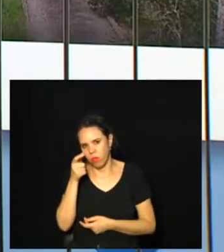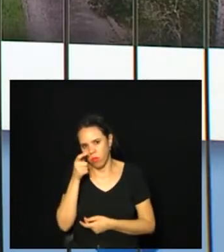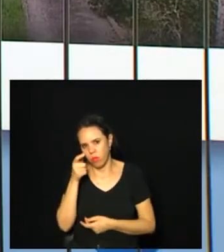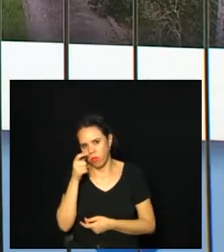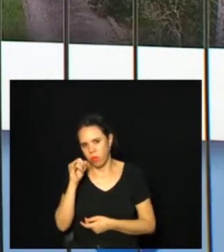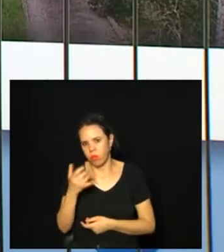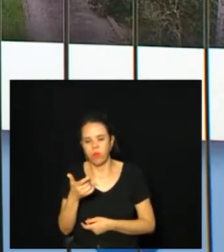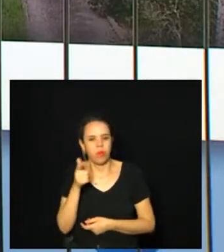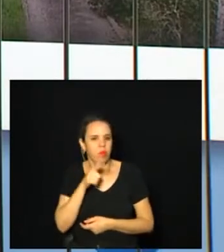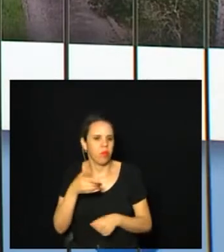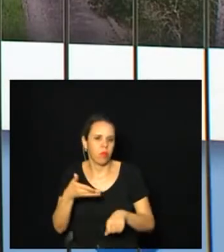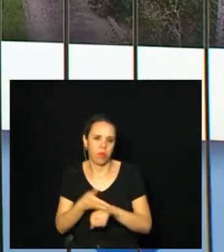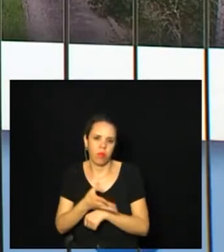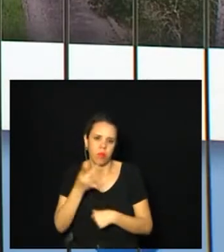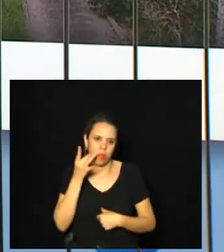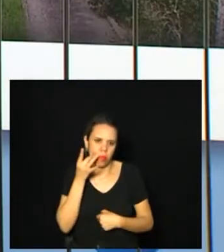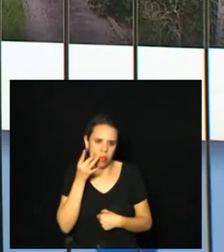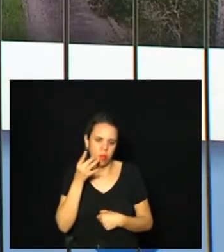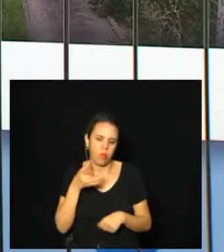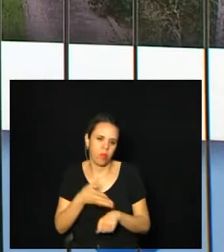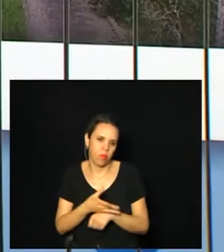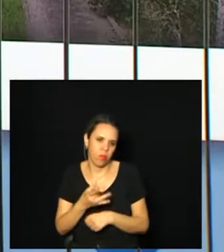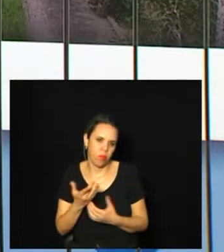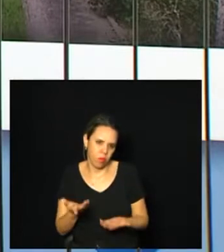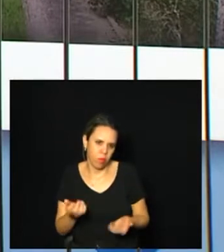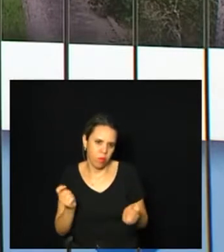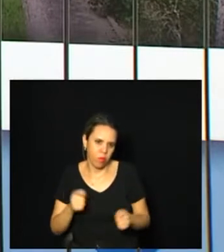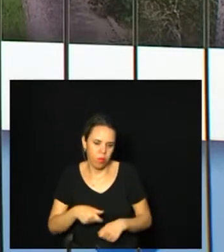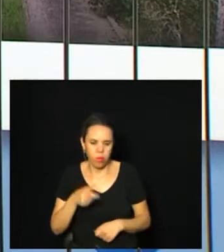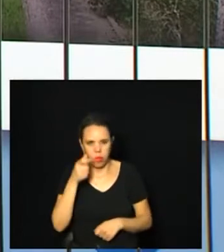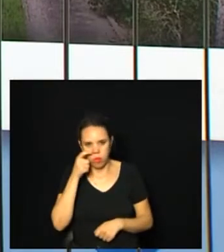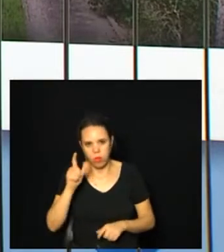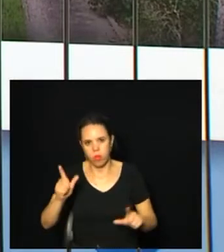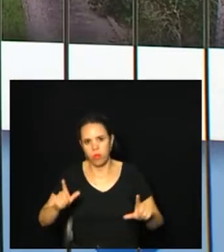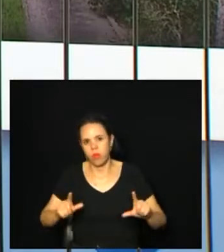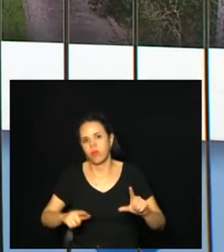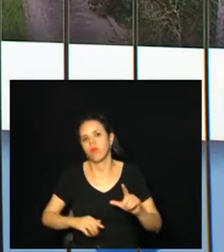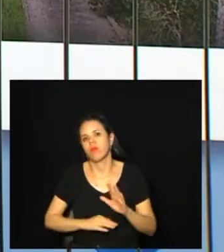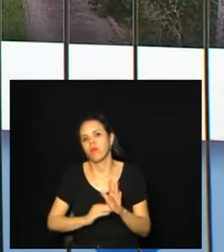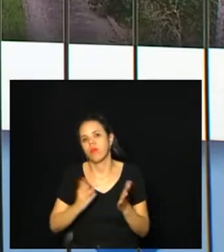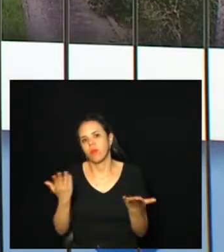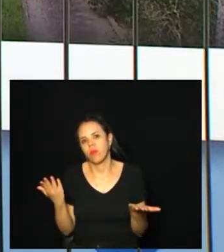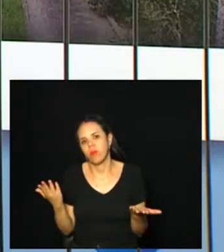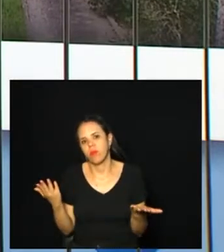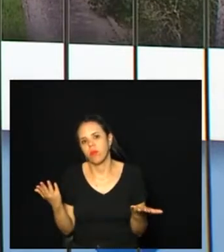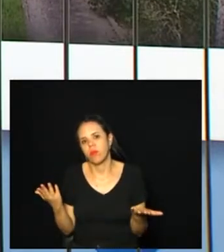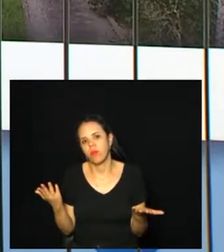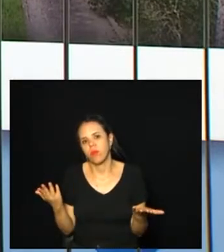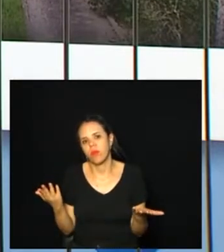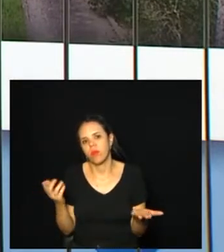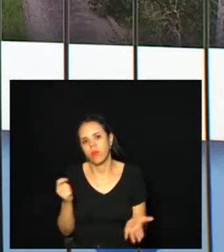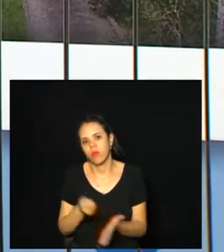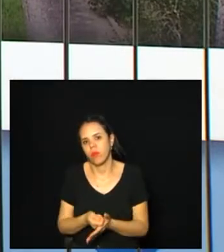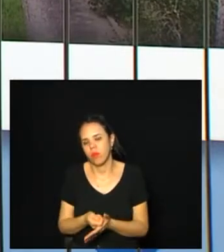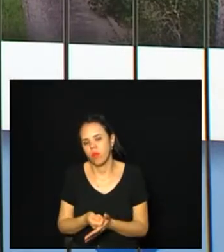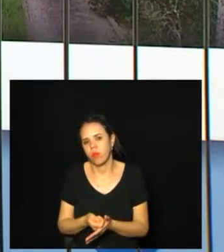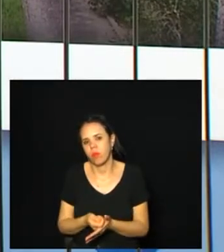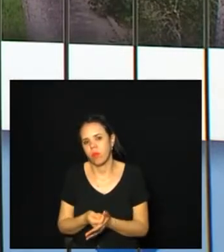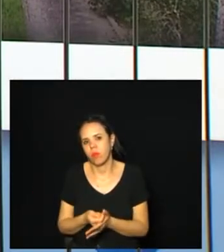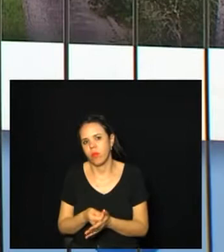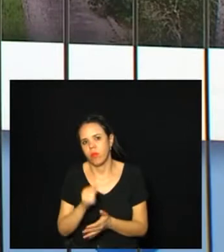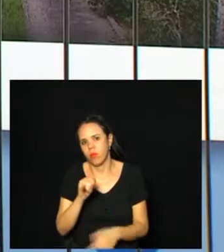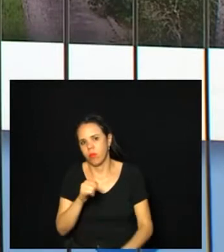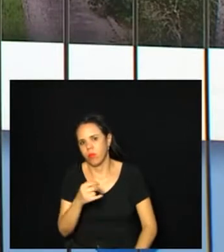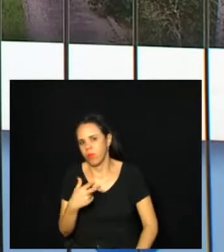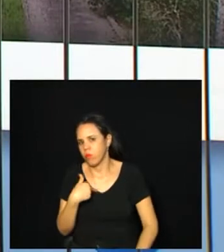Caso não consiga participar presencialmente, a gente lembra que esse evento é um evento pago. Então, se